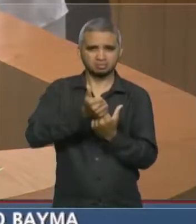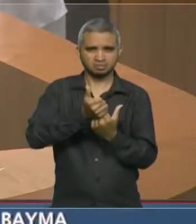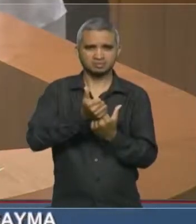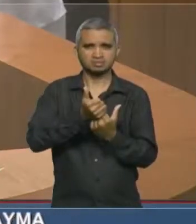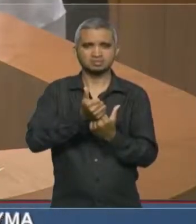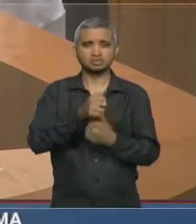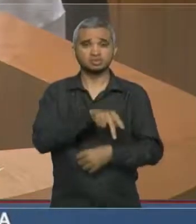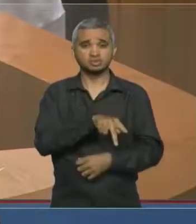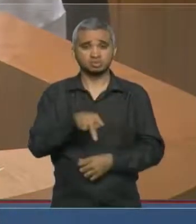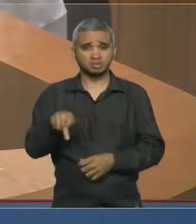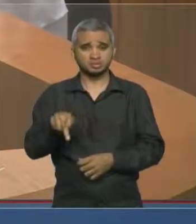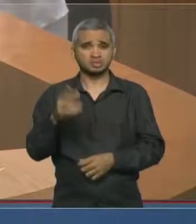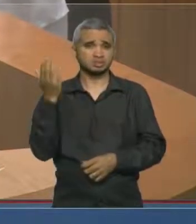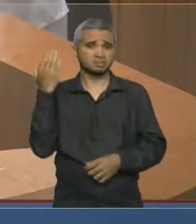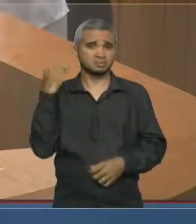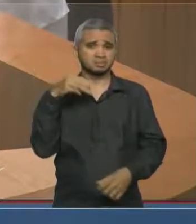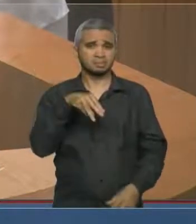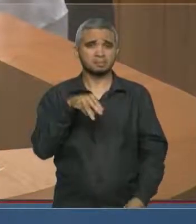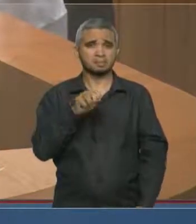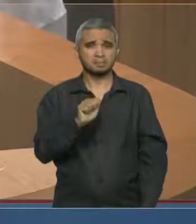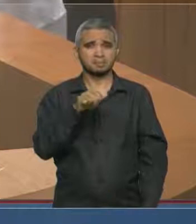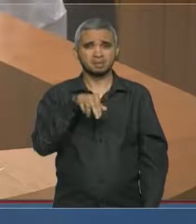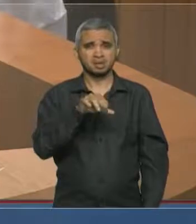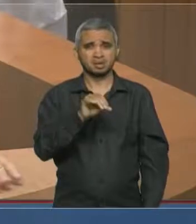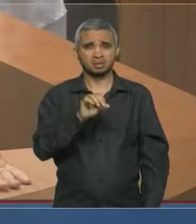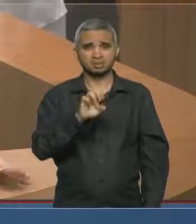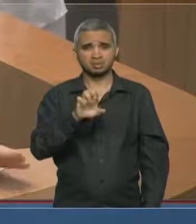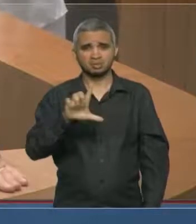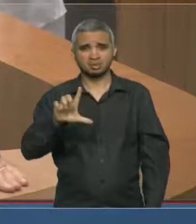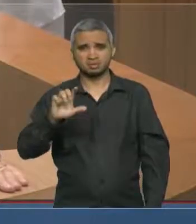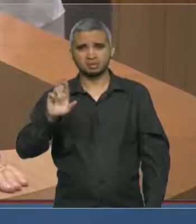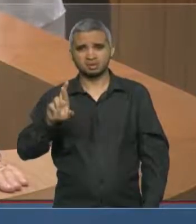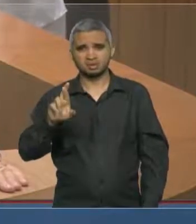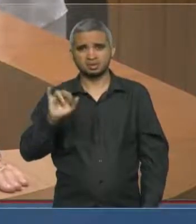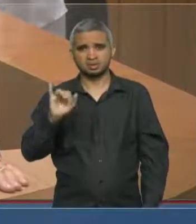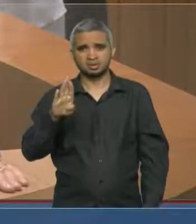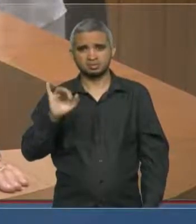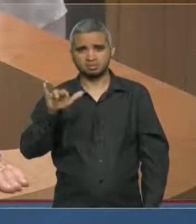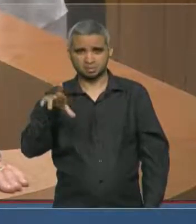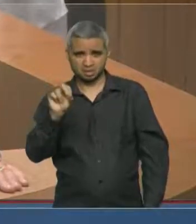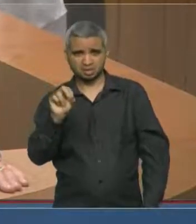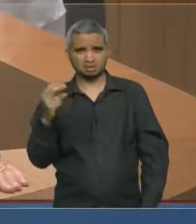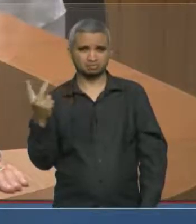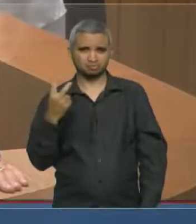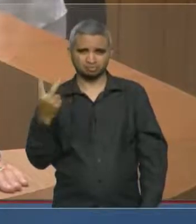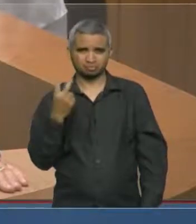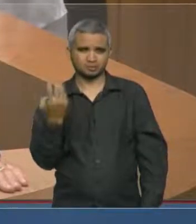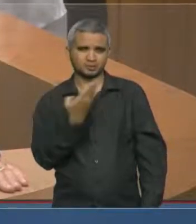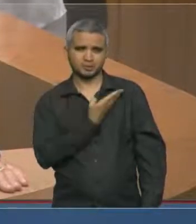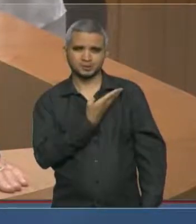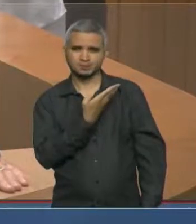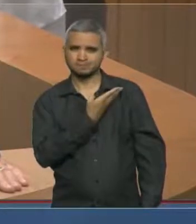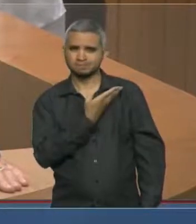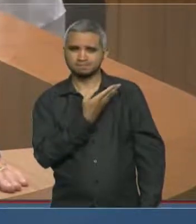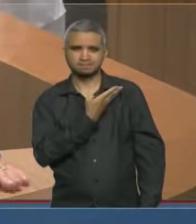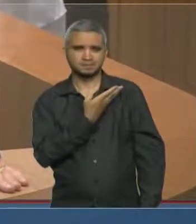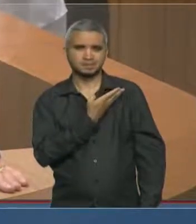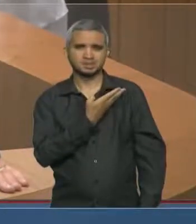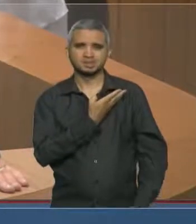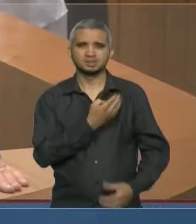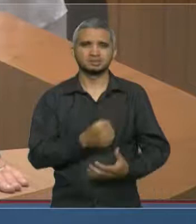o presidente era o Manuel Ribeiro, outro grande amigo que eu construí ainda hoje. Reservo a ele, no meu coração,